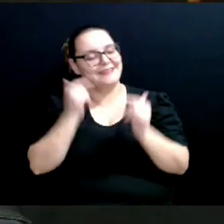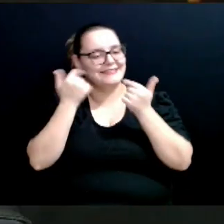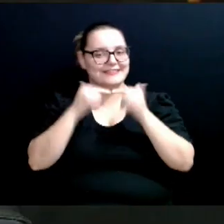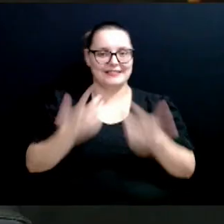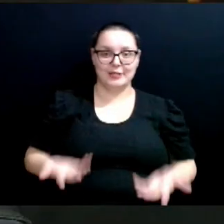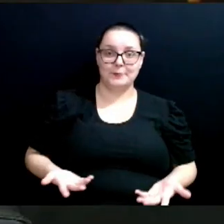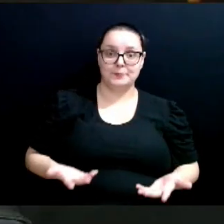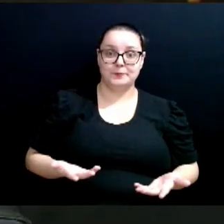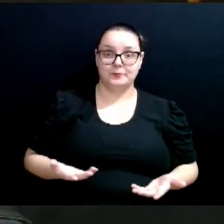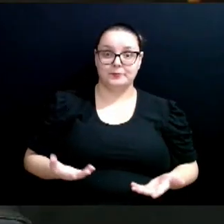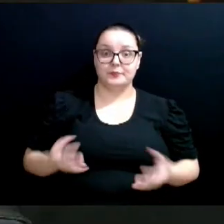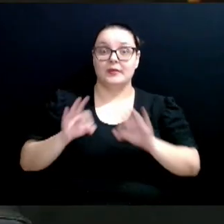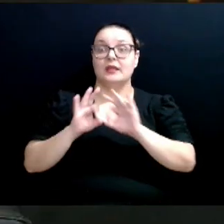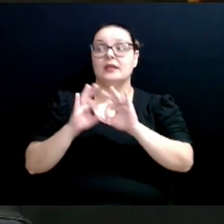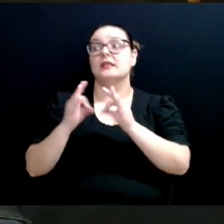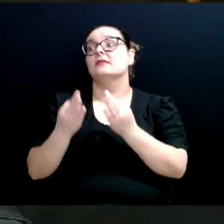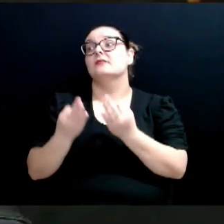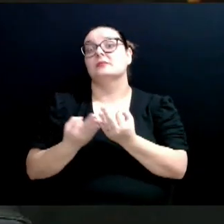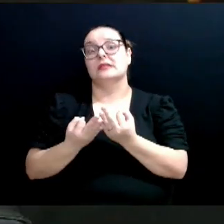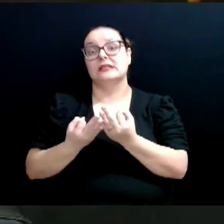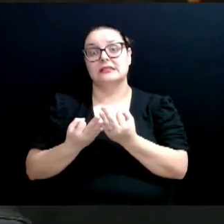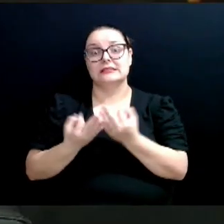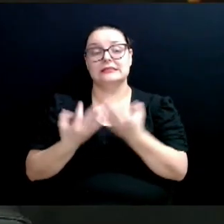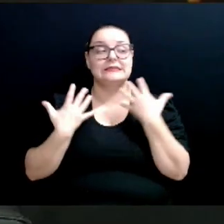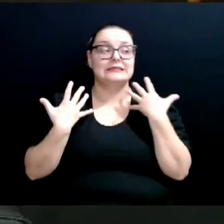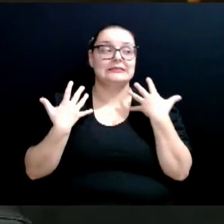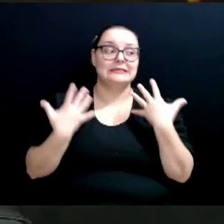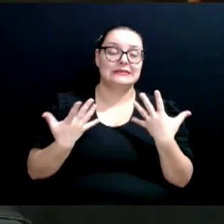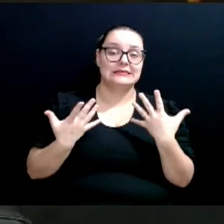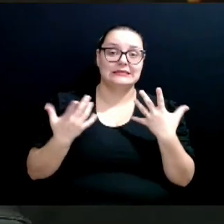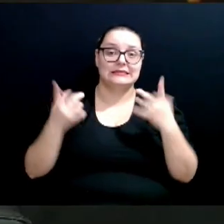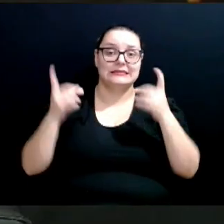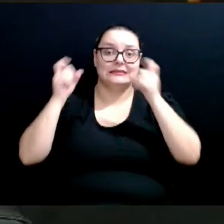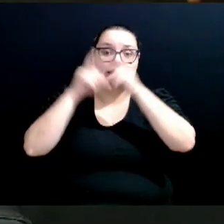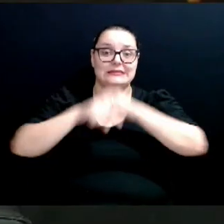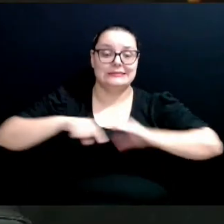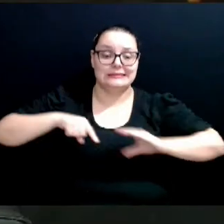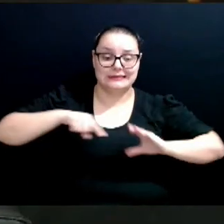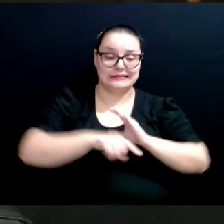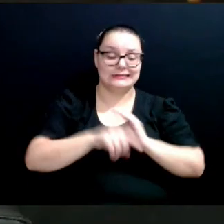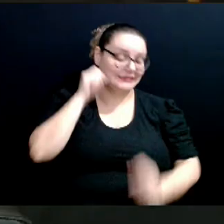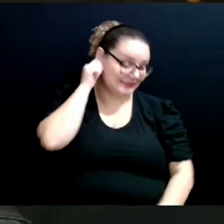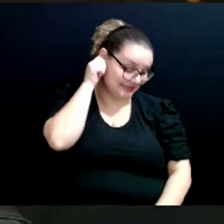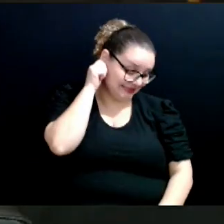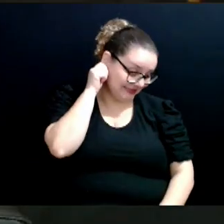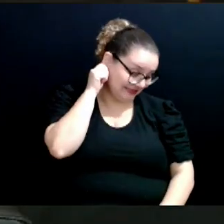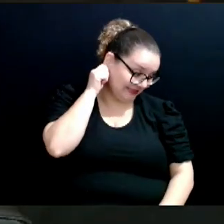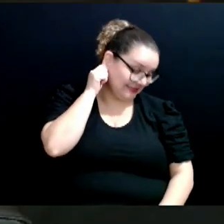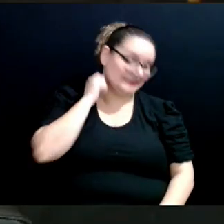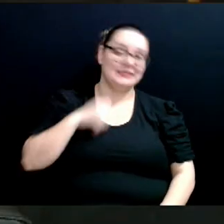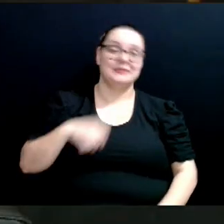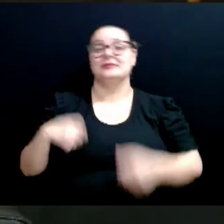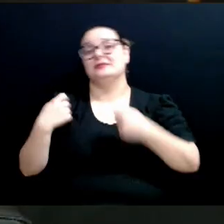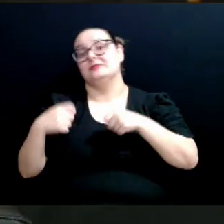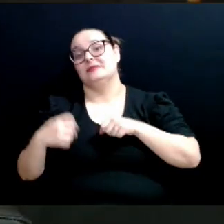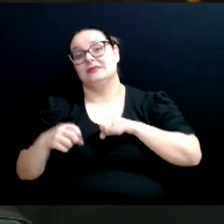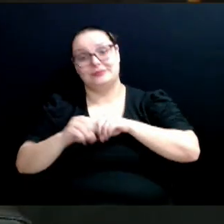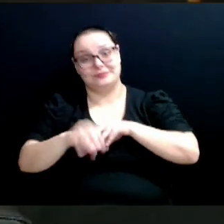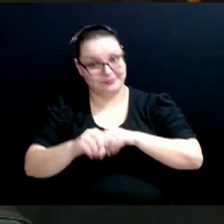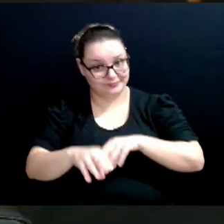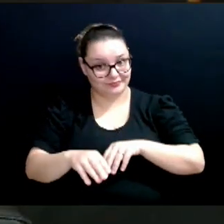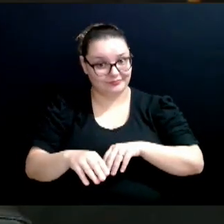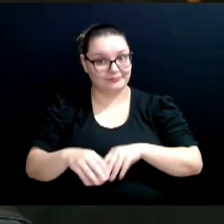família esse desafio ele se intensifica, porque a gente precisa educar, e educar envolve ensinar o